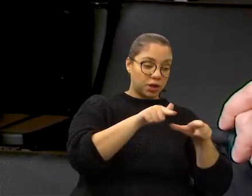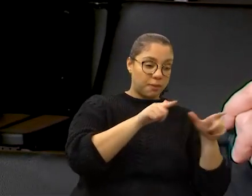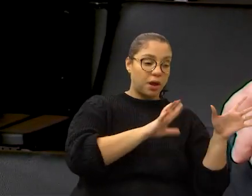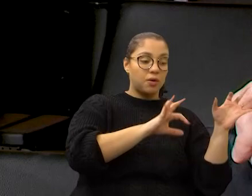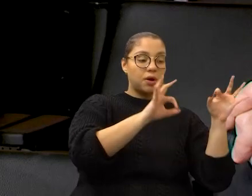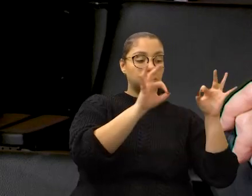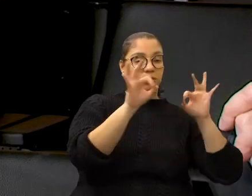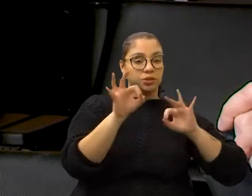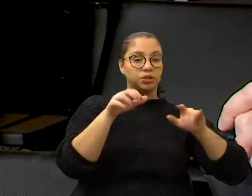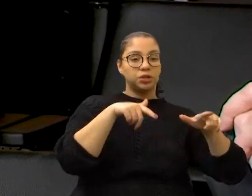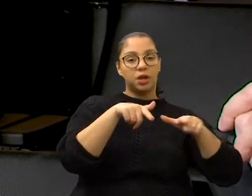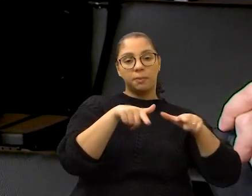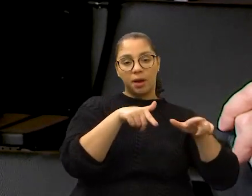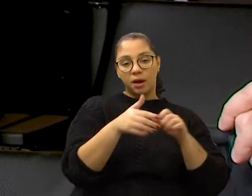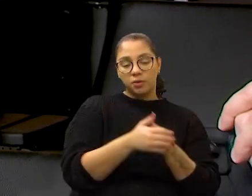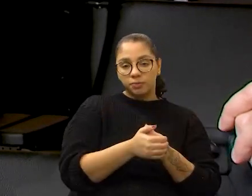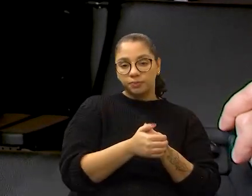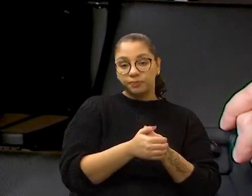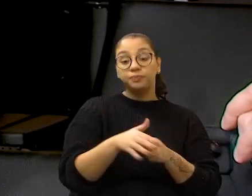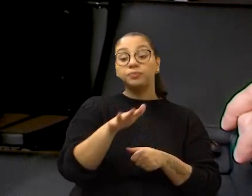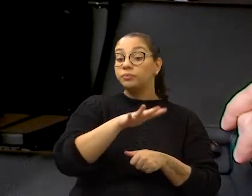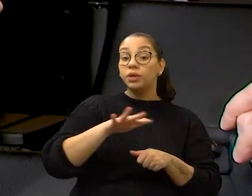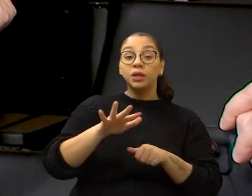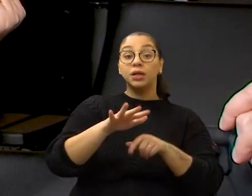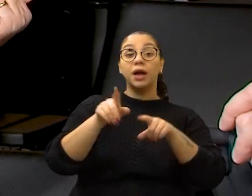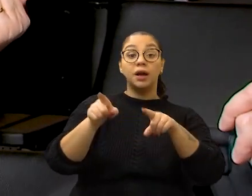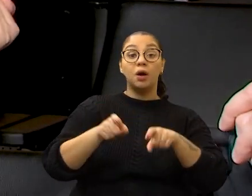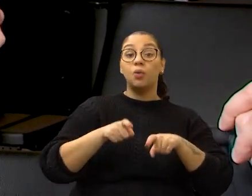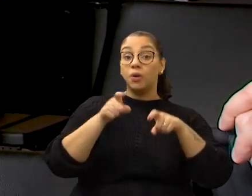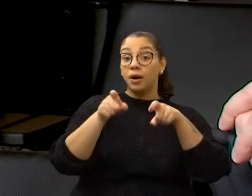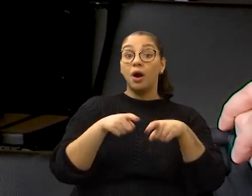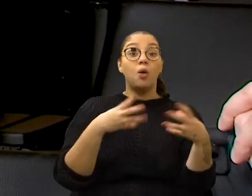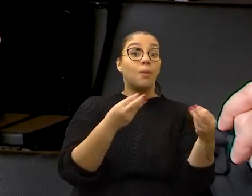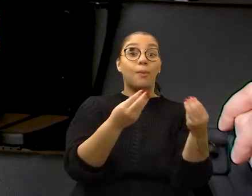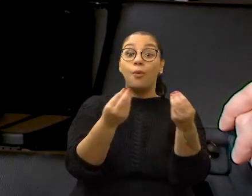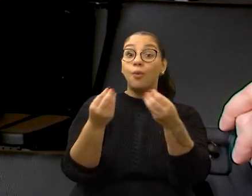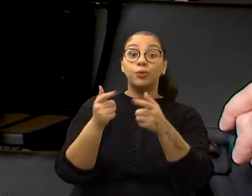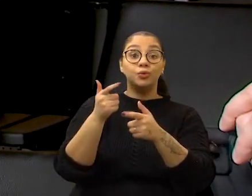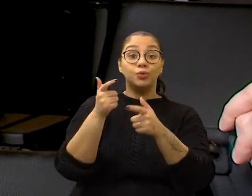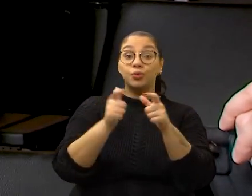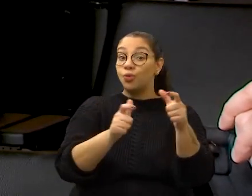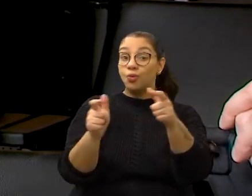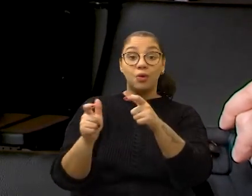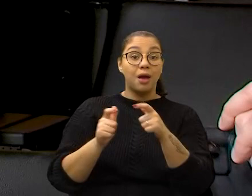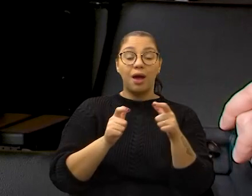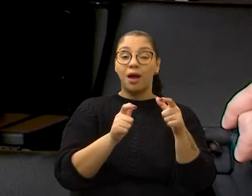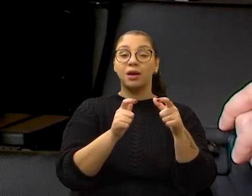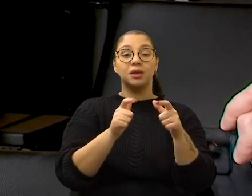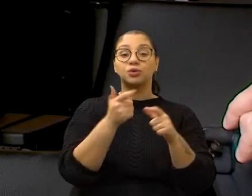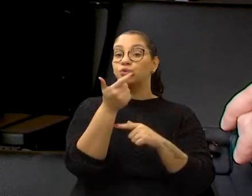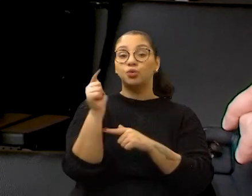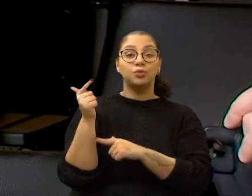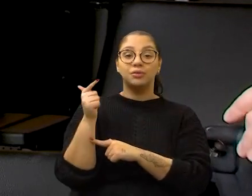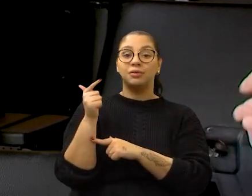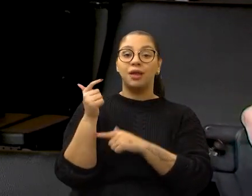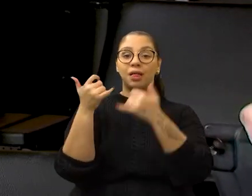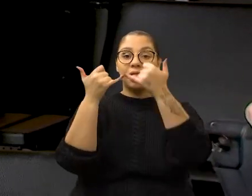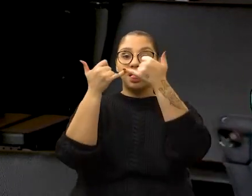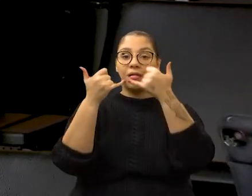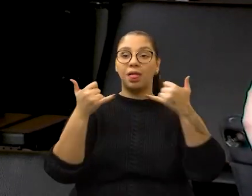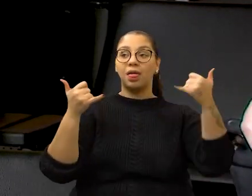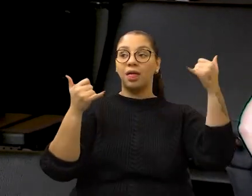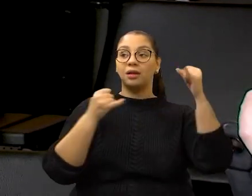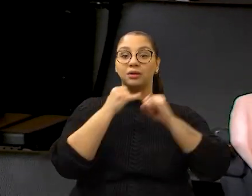às aulas. Na área rural, por exemplo, muitos lugares não têm sinal de celular. Então, as crianças ficaram 2 anos